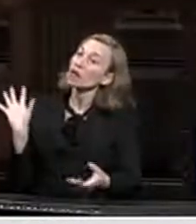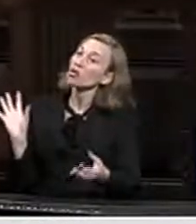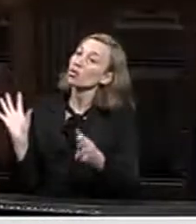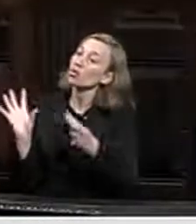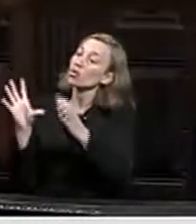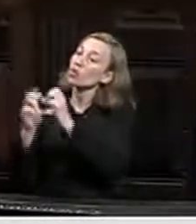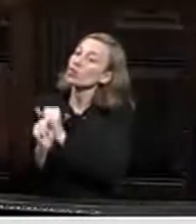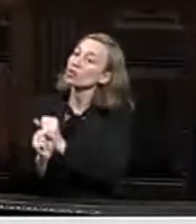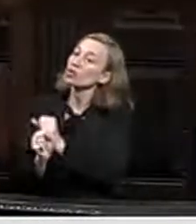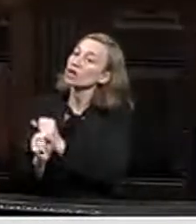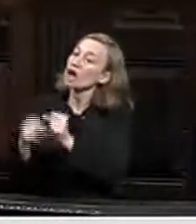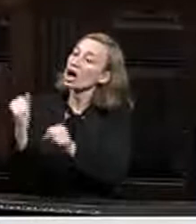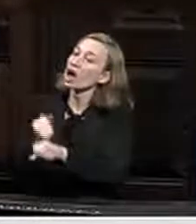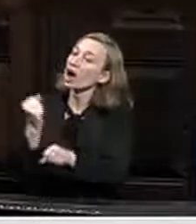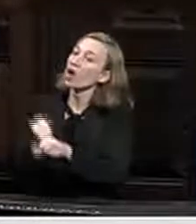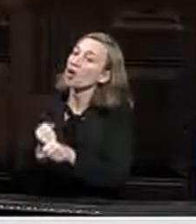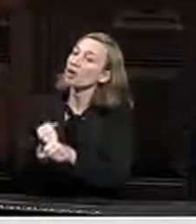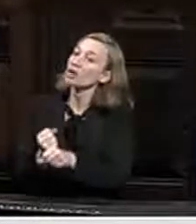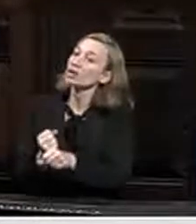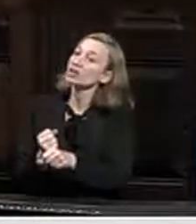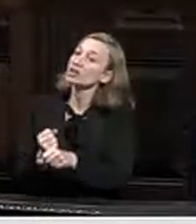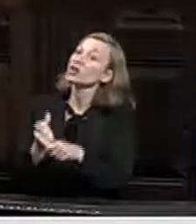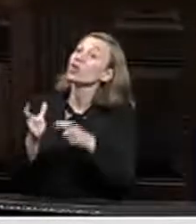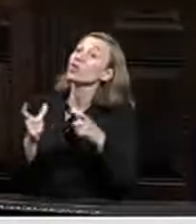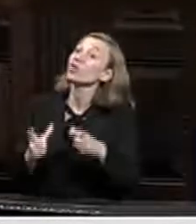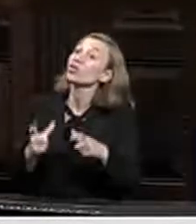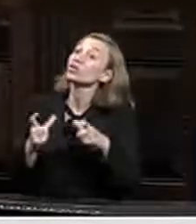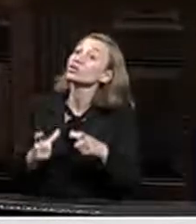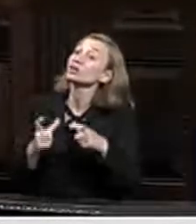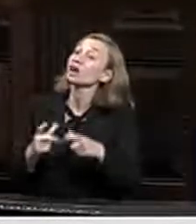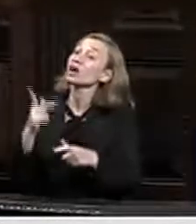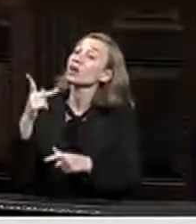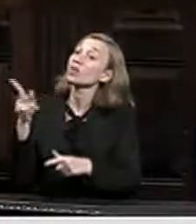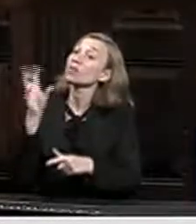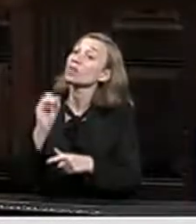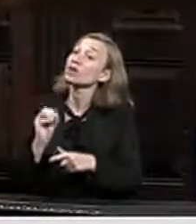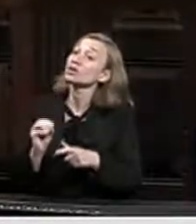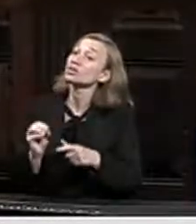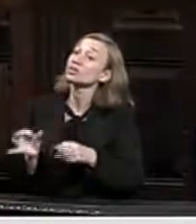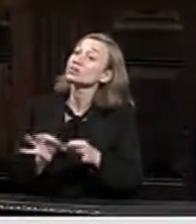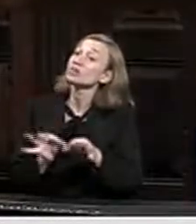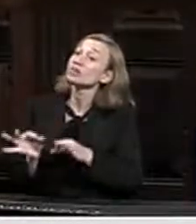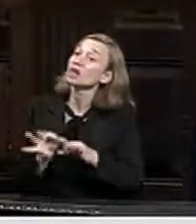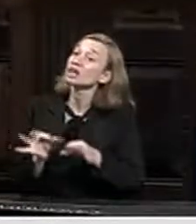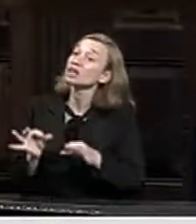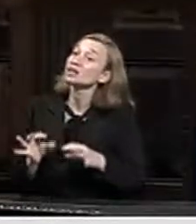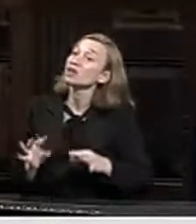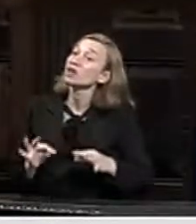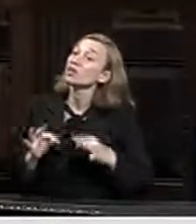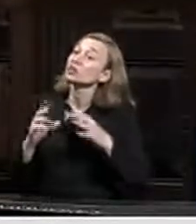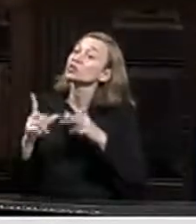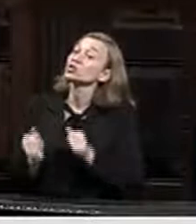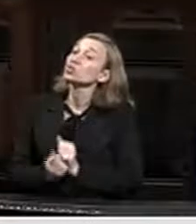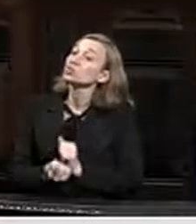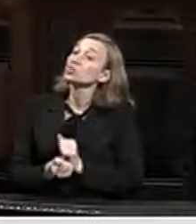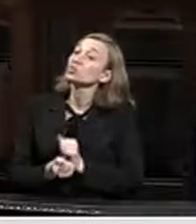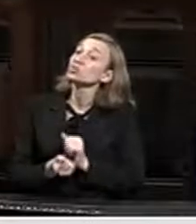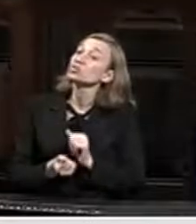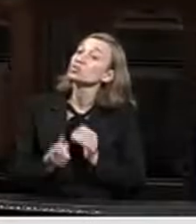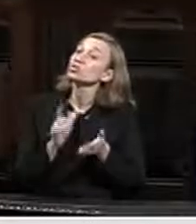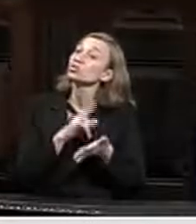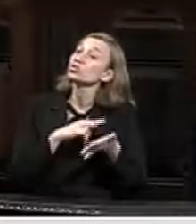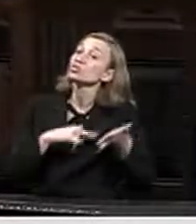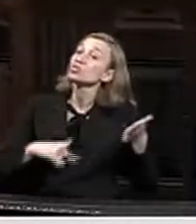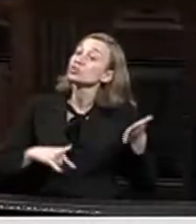foi retomada e paralisada? E cadê o planejamento da gestão, o equilíbrio das contas do município, a redução de